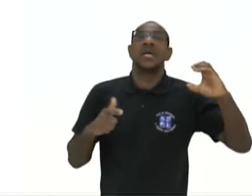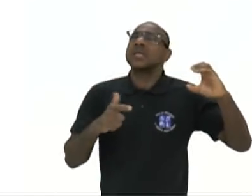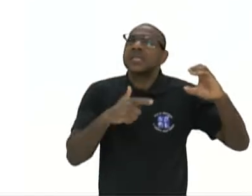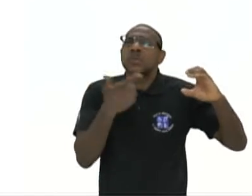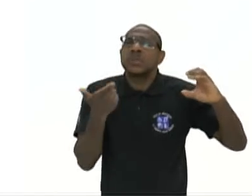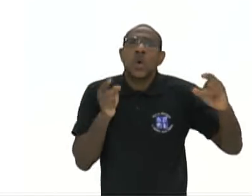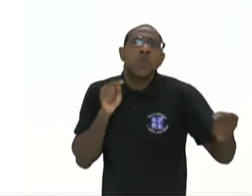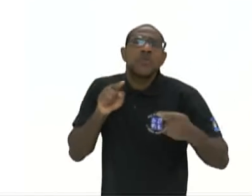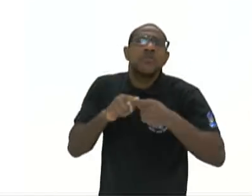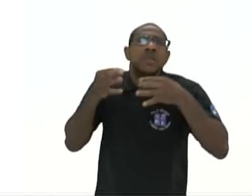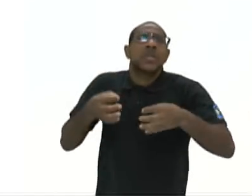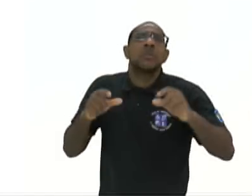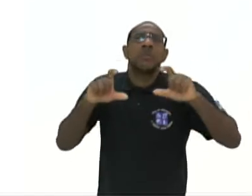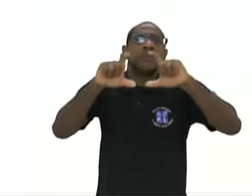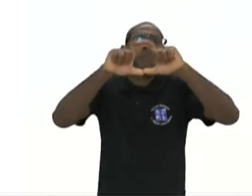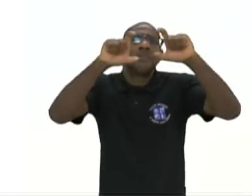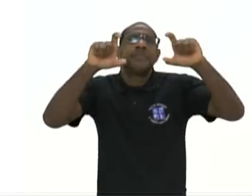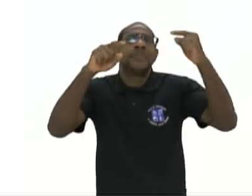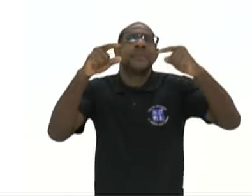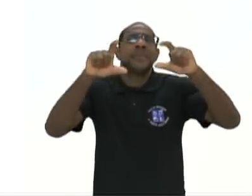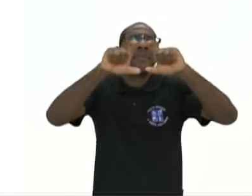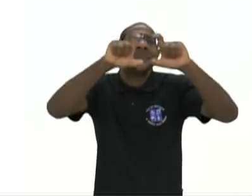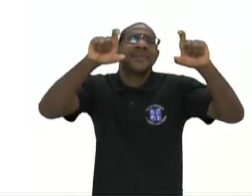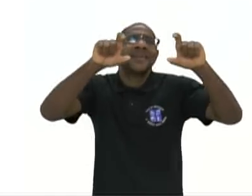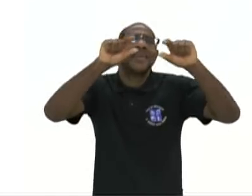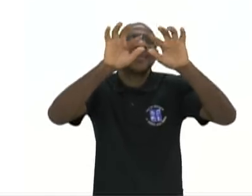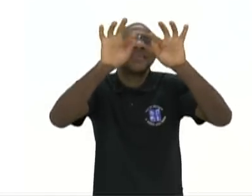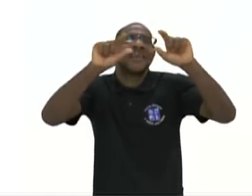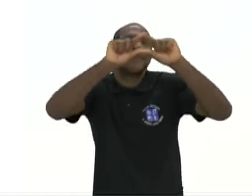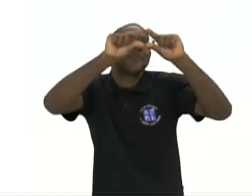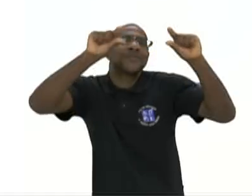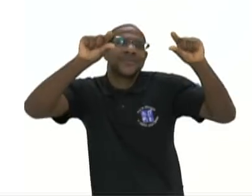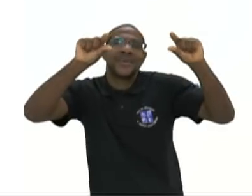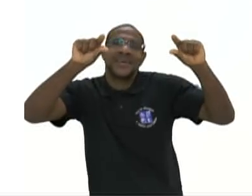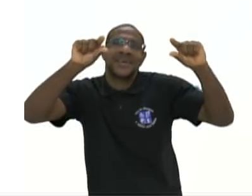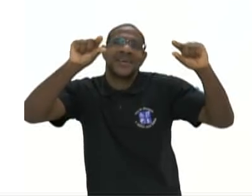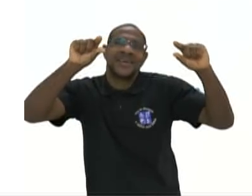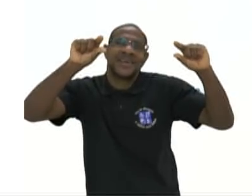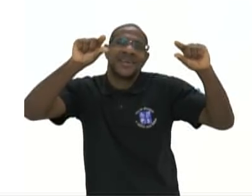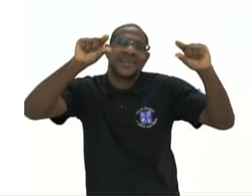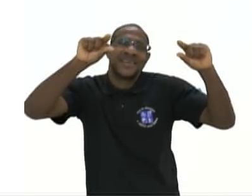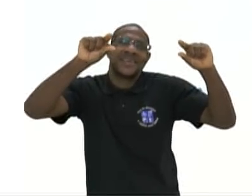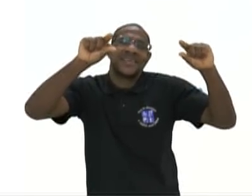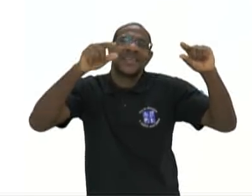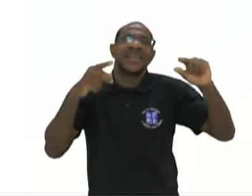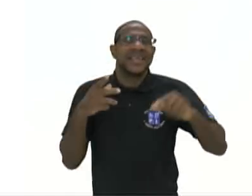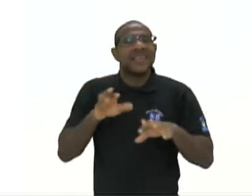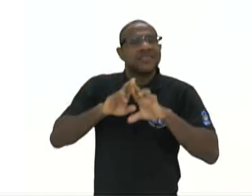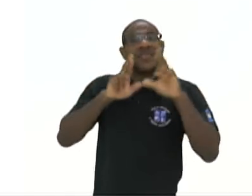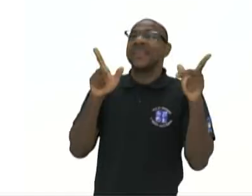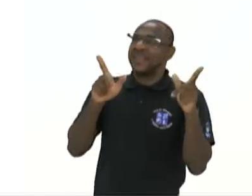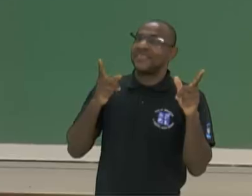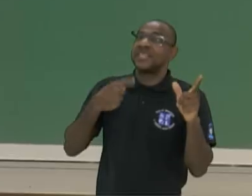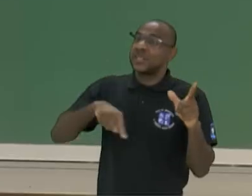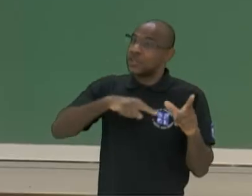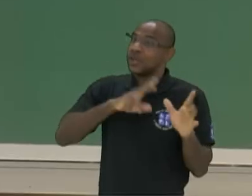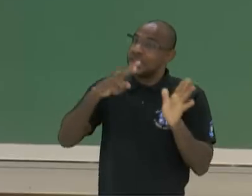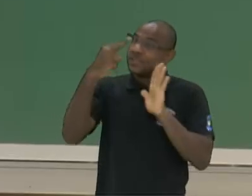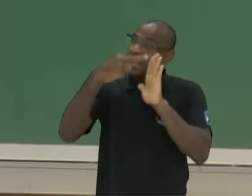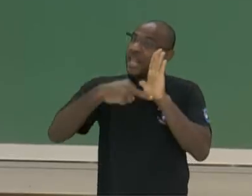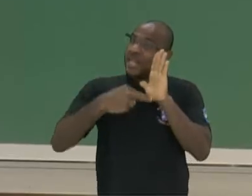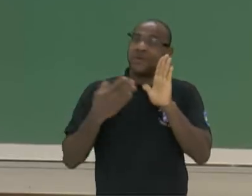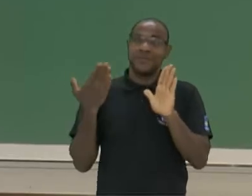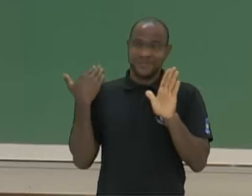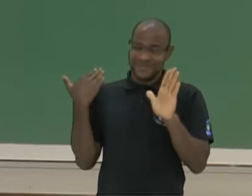reivindicação no primeiro parágrafo. Diferente daquilo que eu mostrei para vocês, a gente leu 2 cartas na aula passada, né? E aquilo que a gente disse do